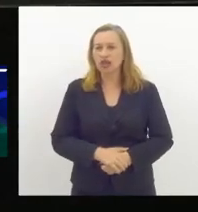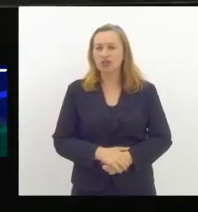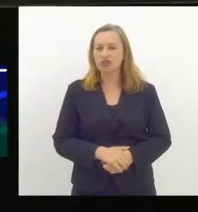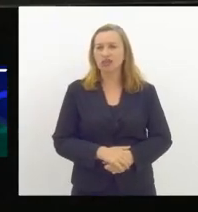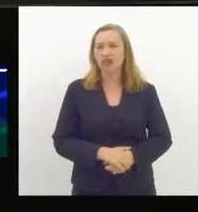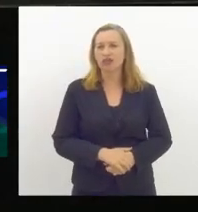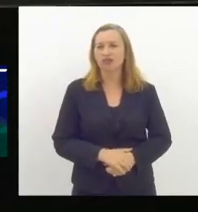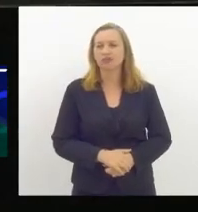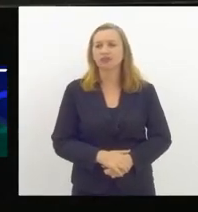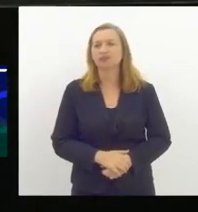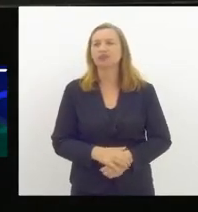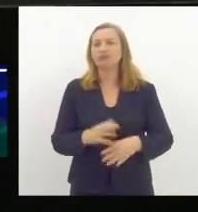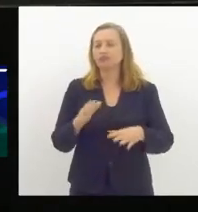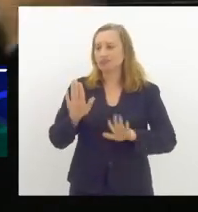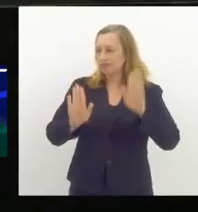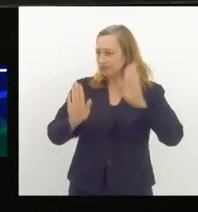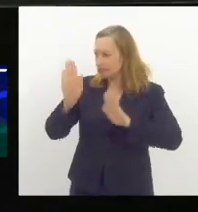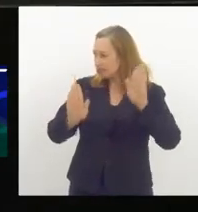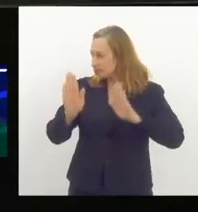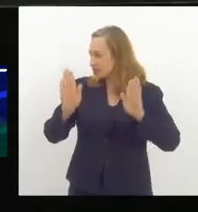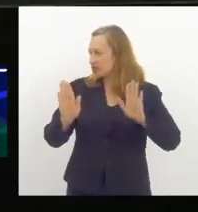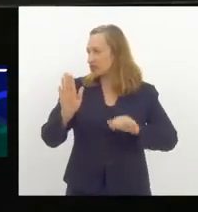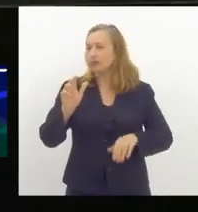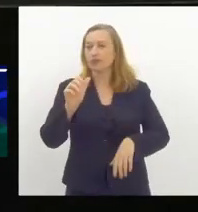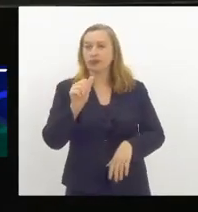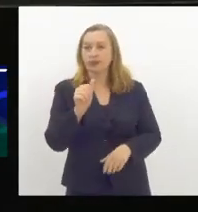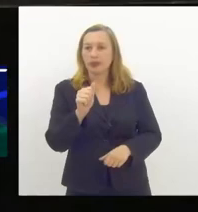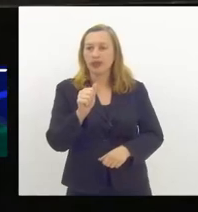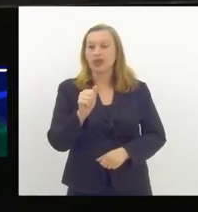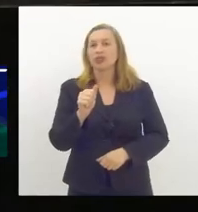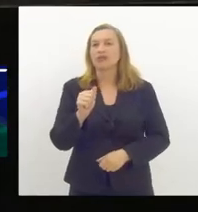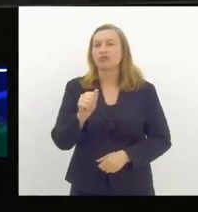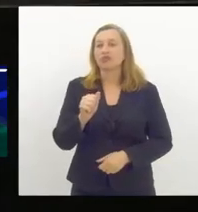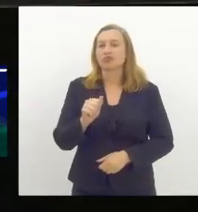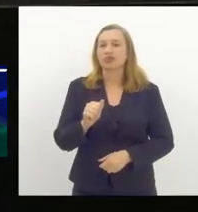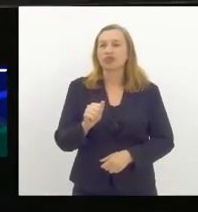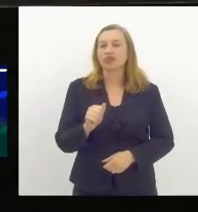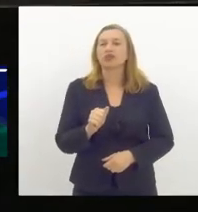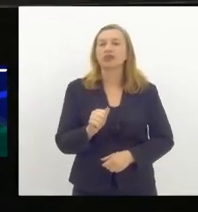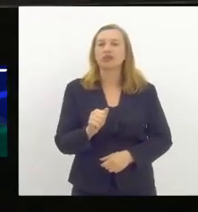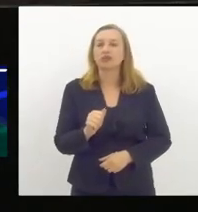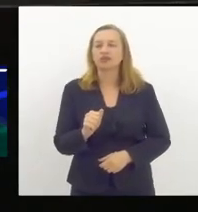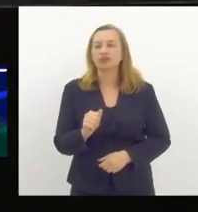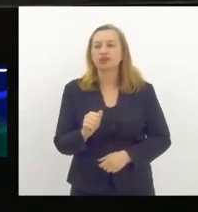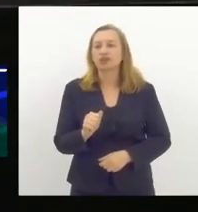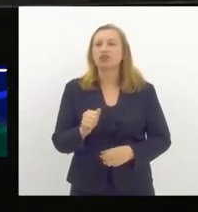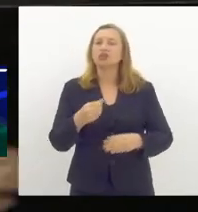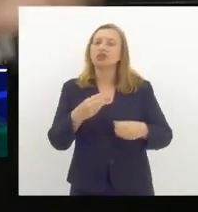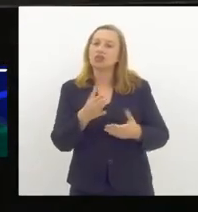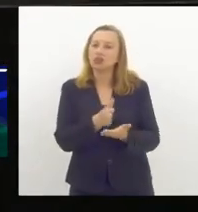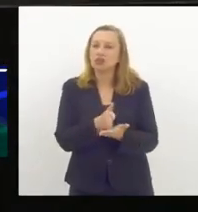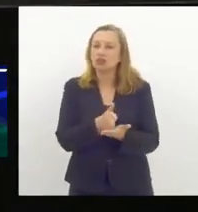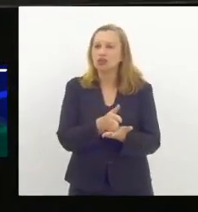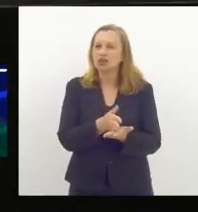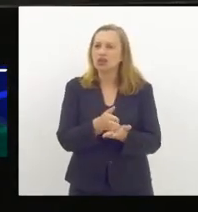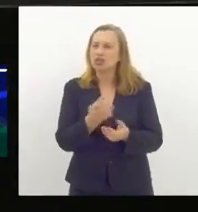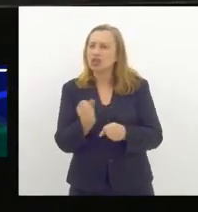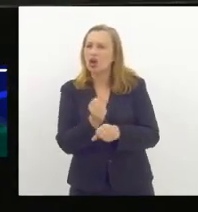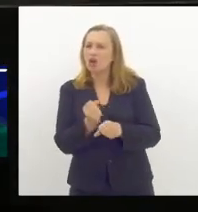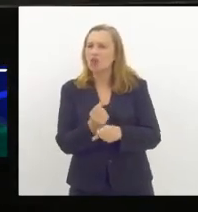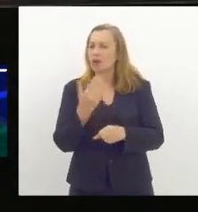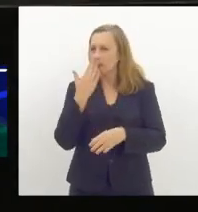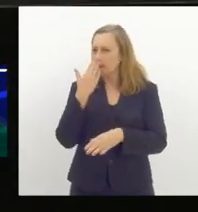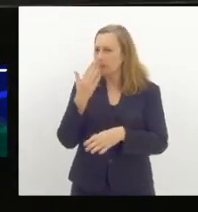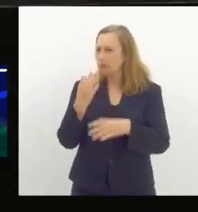de um processo de licitação que a empresa vencedora ganhou o certame estava executando a obra e no meio da obra aparece o menu do